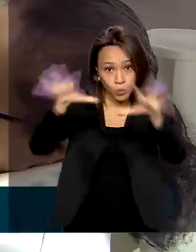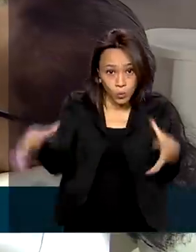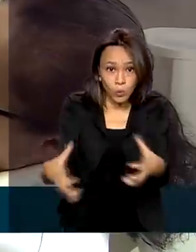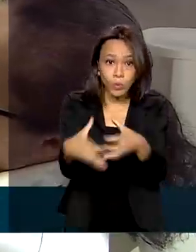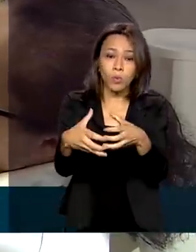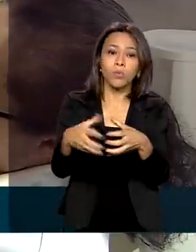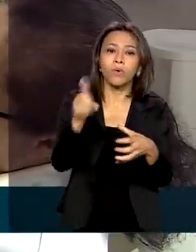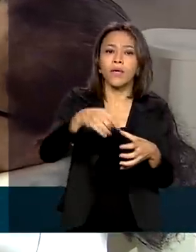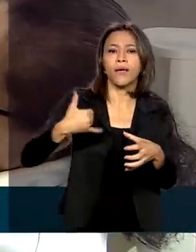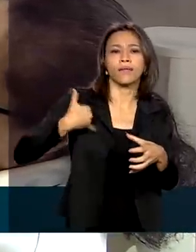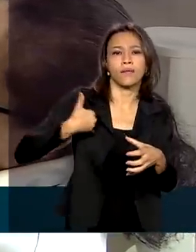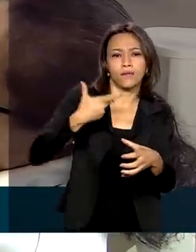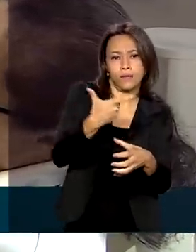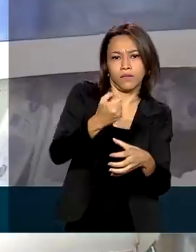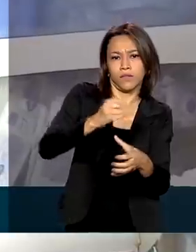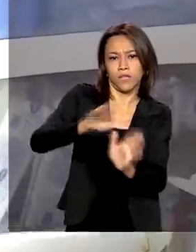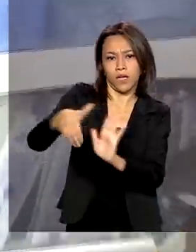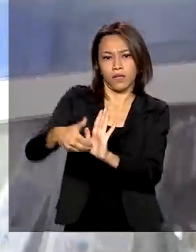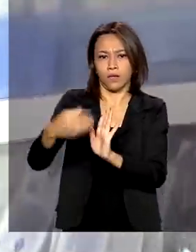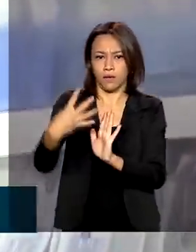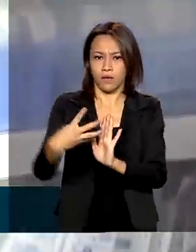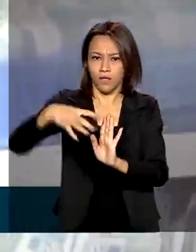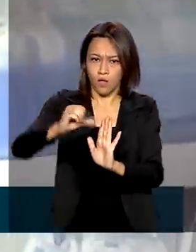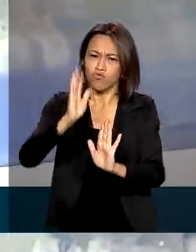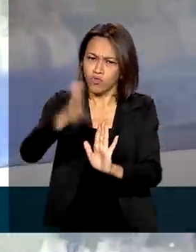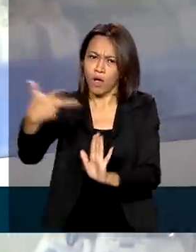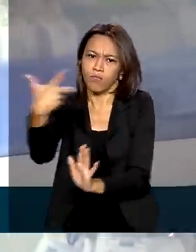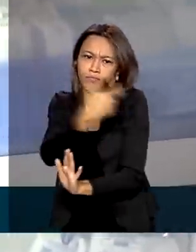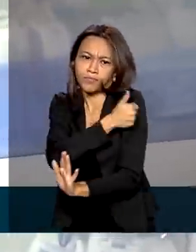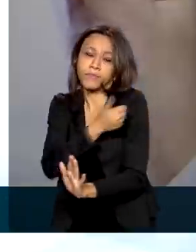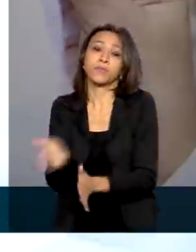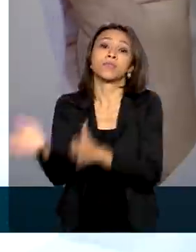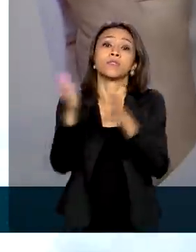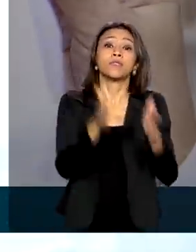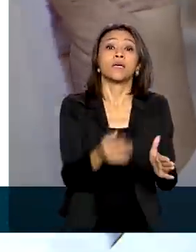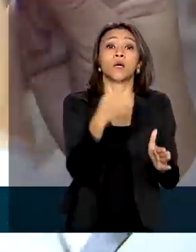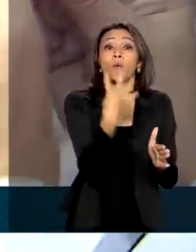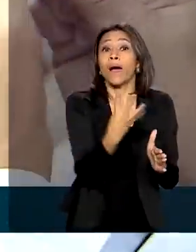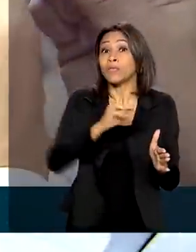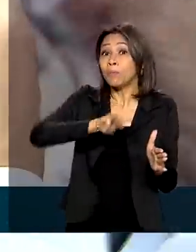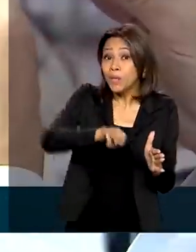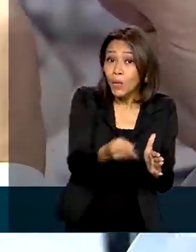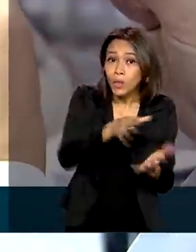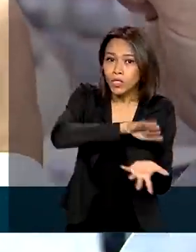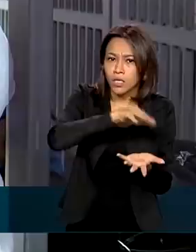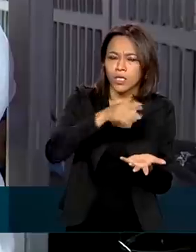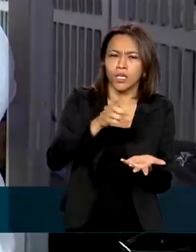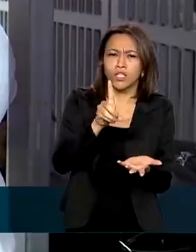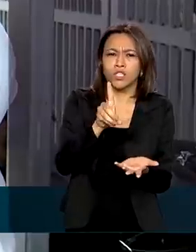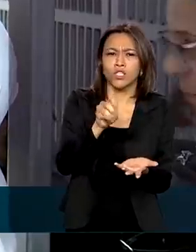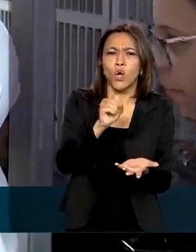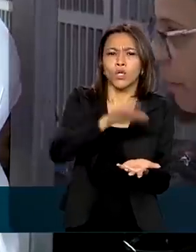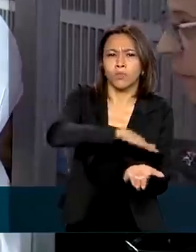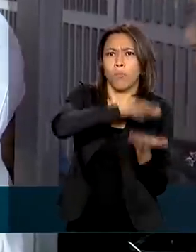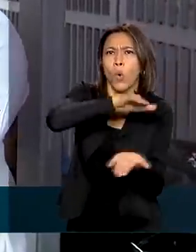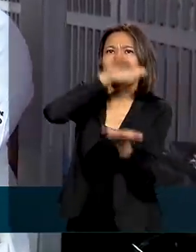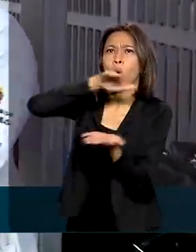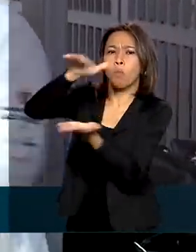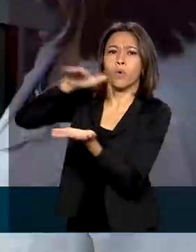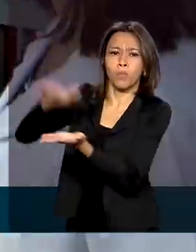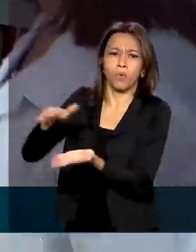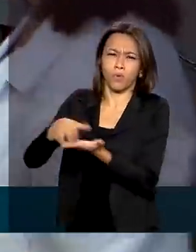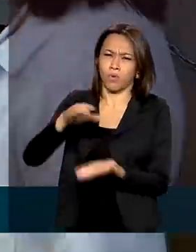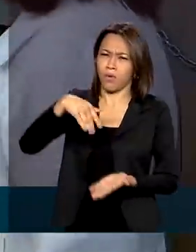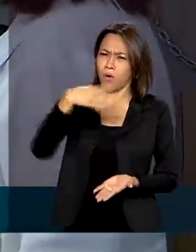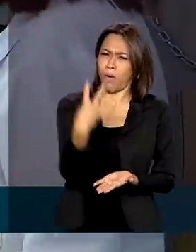entre 20 a 49 anos, foi vacinada. Mais de 4 milhões de doses da vacina foram enviadas para os mais de 43 mil